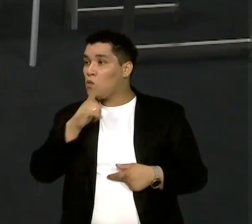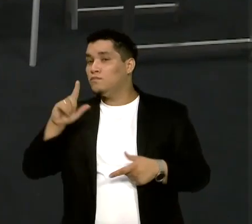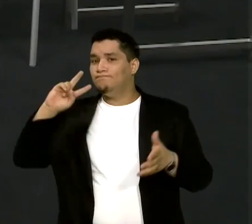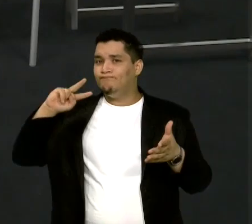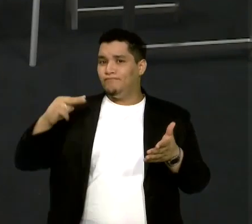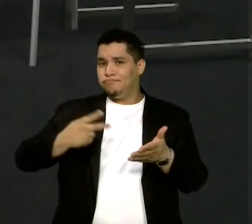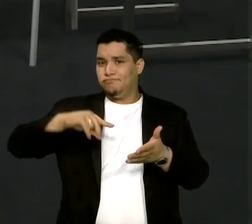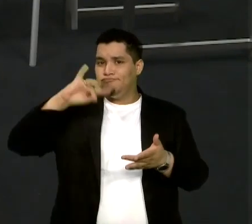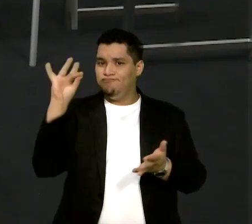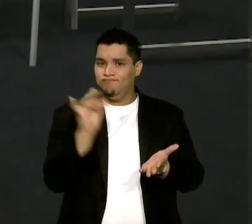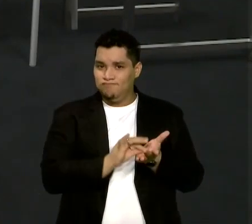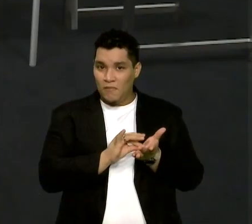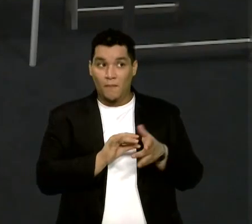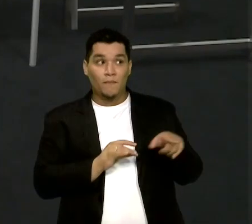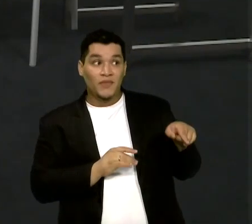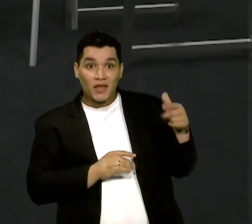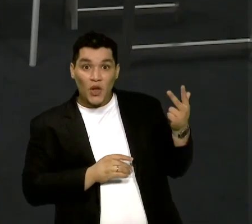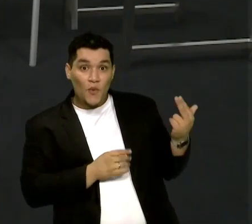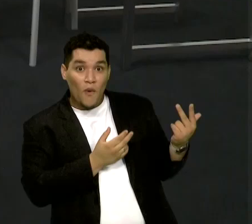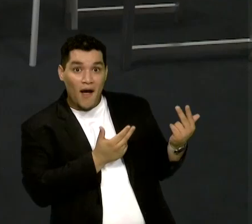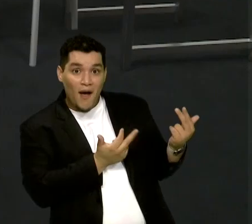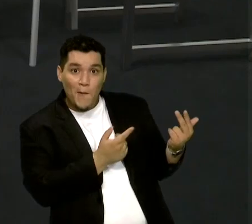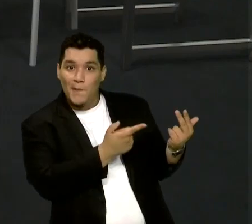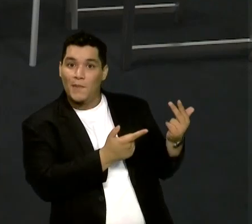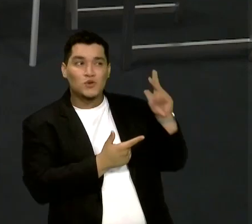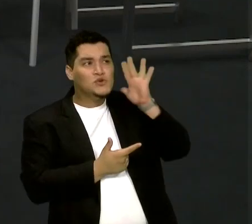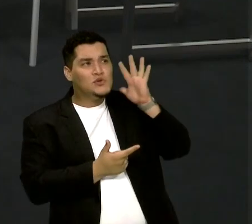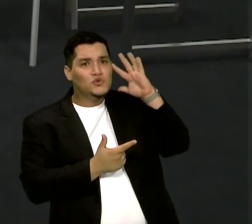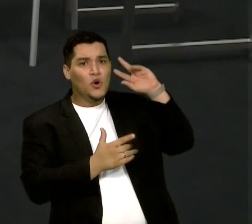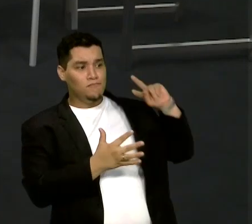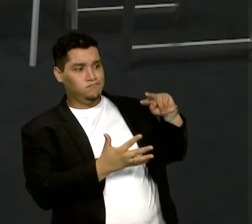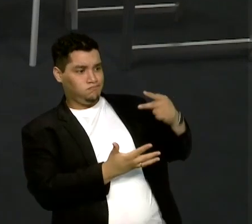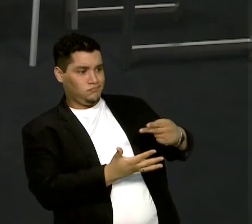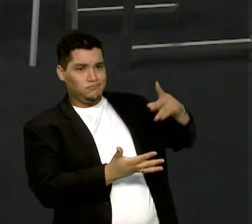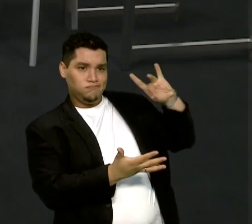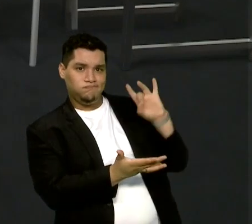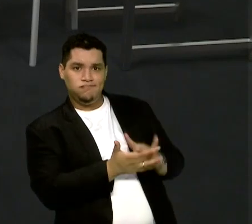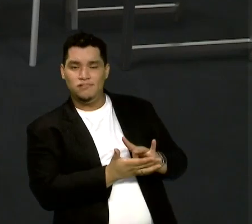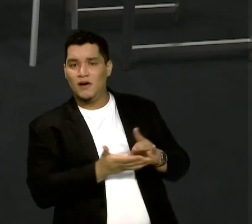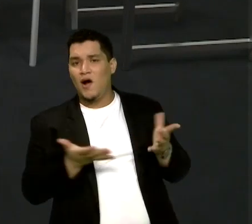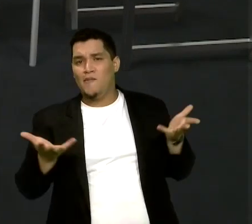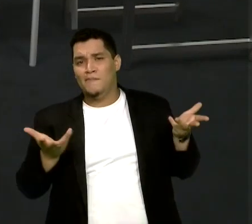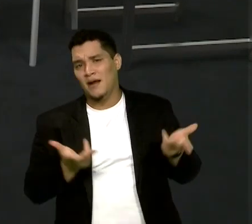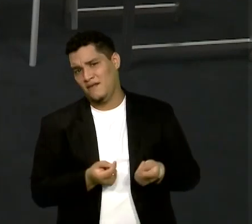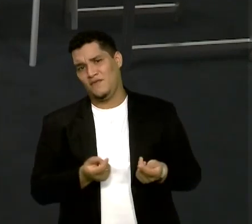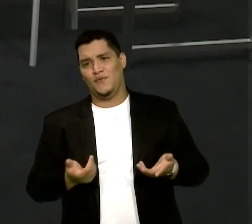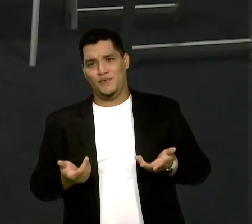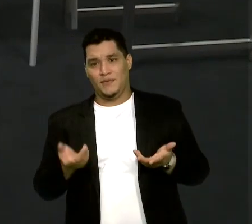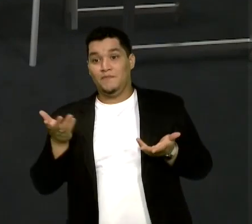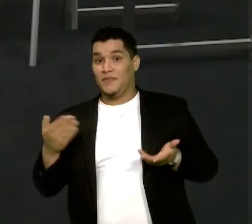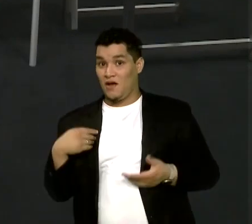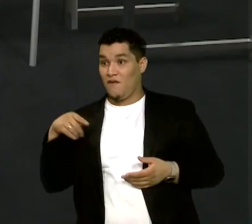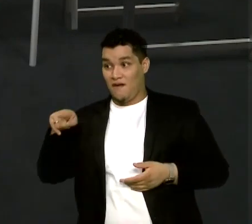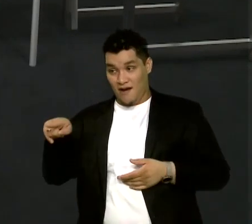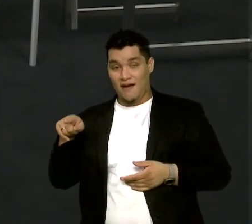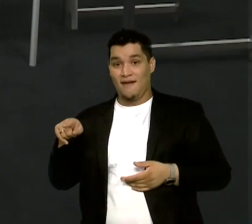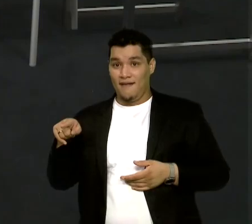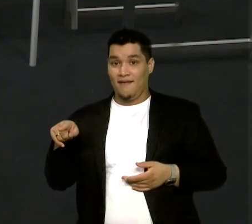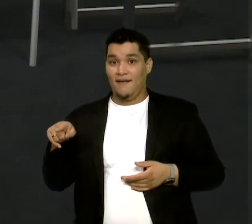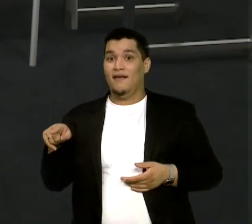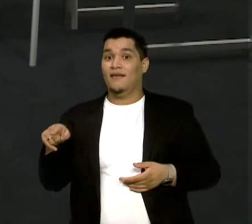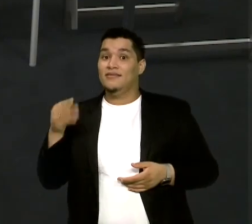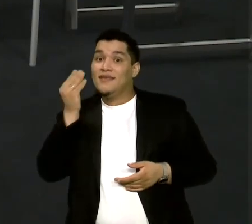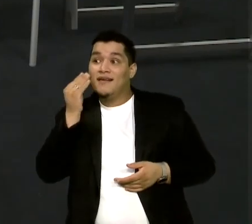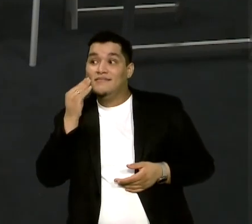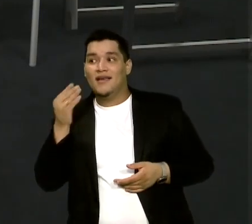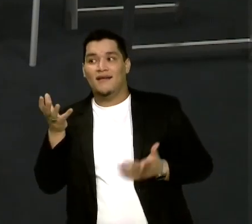muito feliz. E ver o projeto da Dona Raimunda, então tal que eu conversei com a sua parceira para levar o projeto delas ao nosso